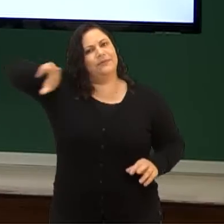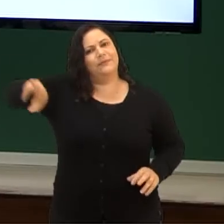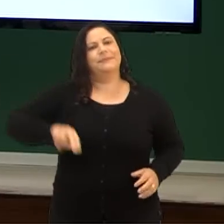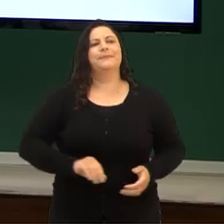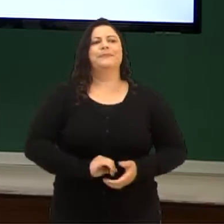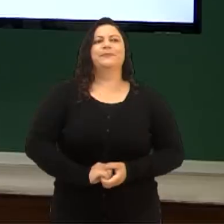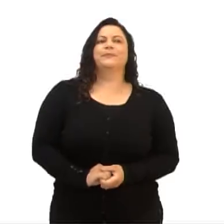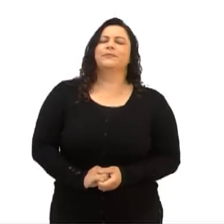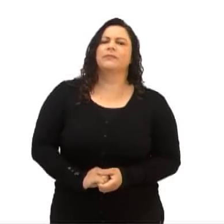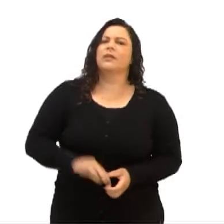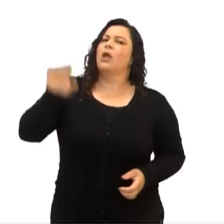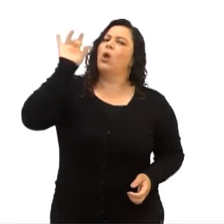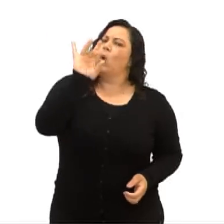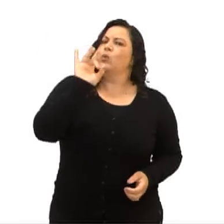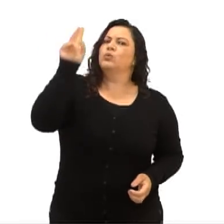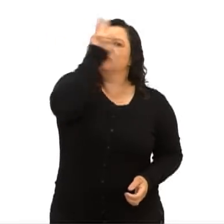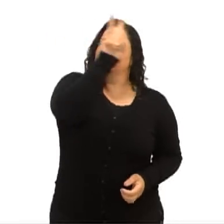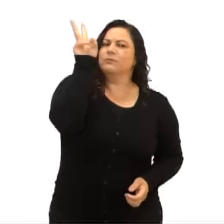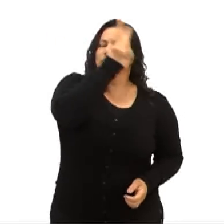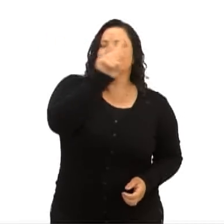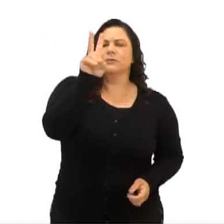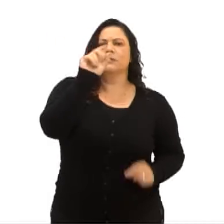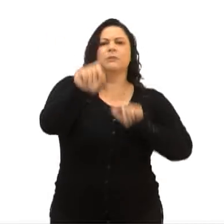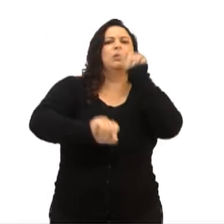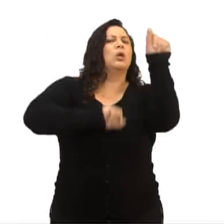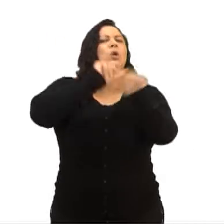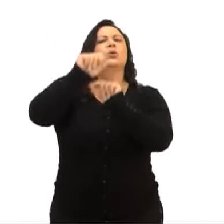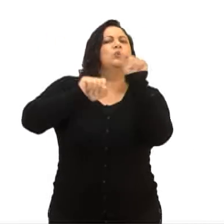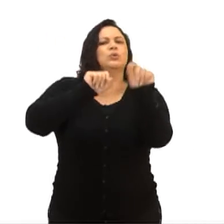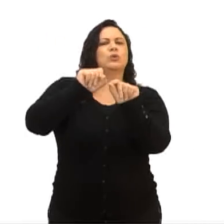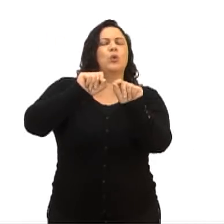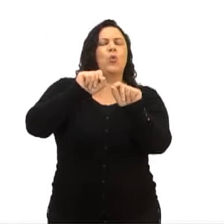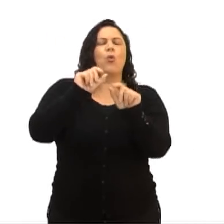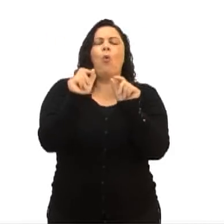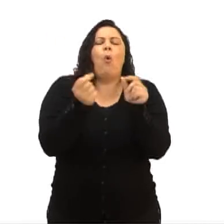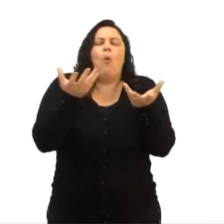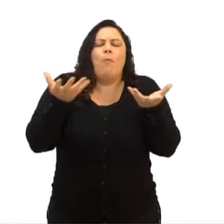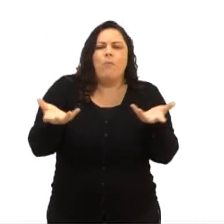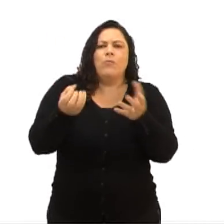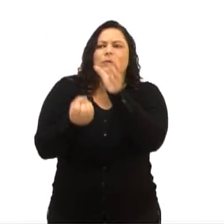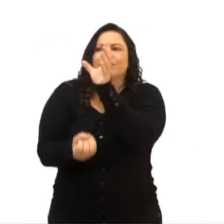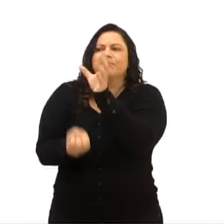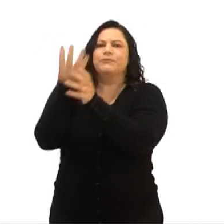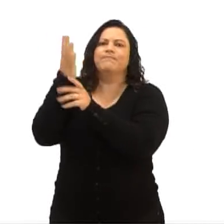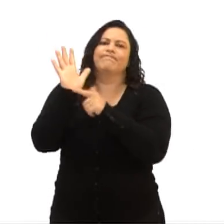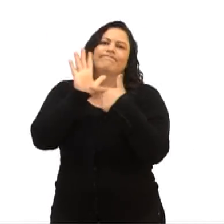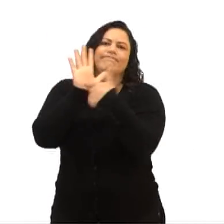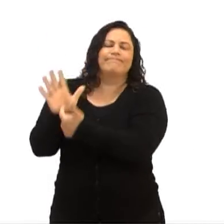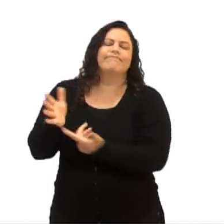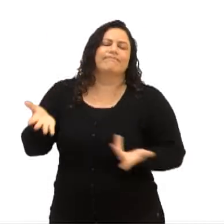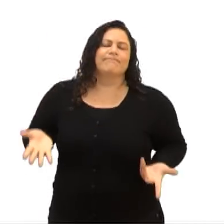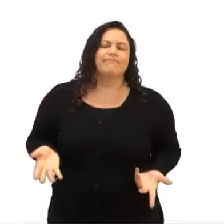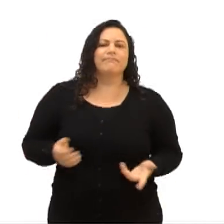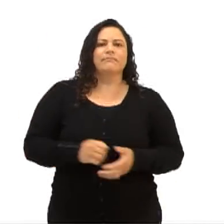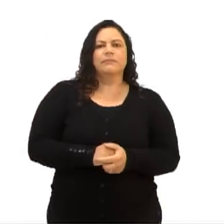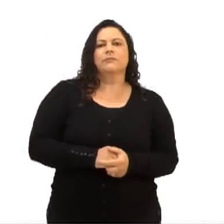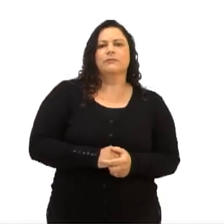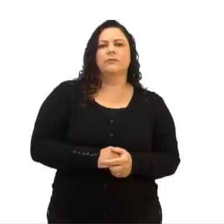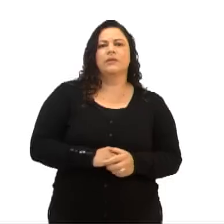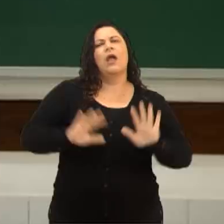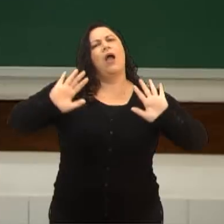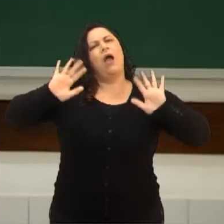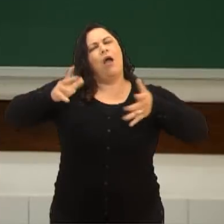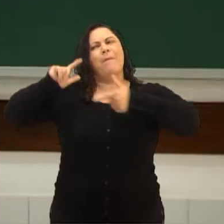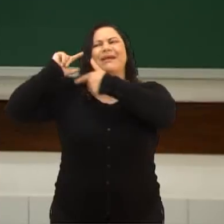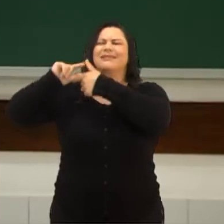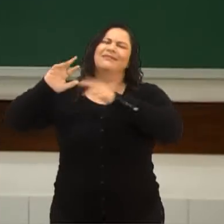lembradinha na forma que uma matriz pode aparecer para você. Na aula de hoje, a gente vai trabalhar com ela do formato mais clássico. O que é o